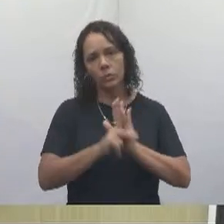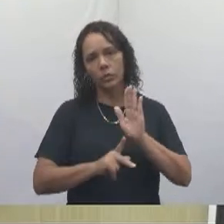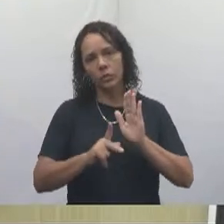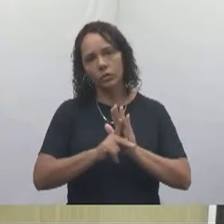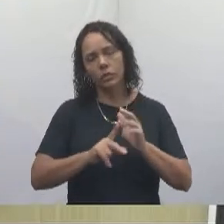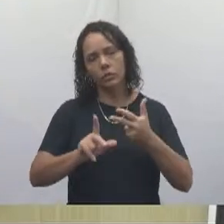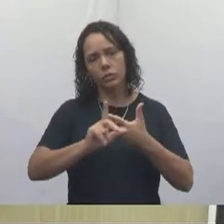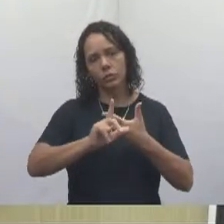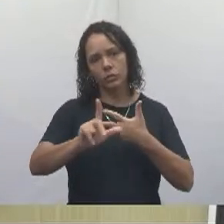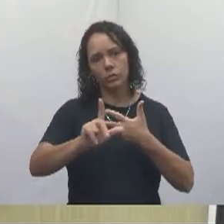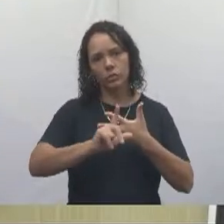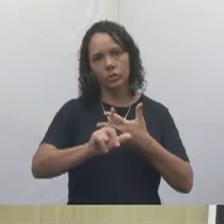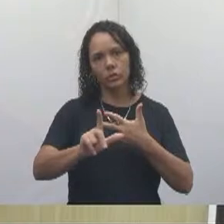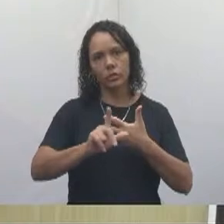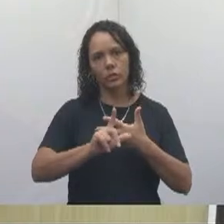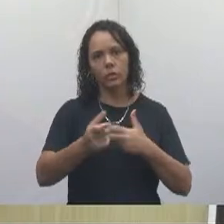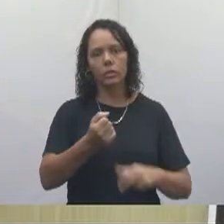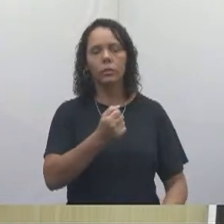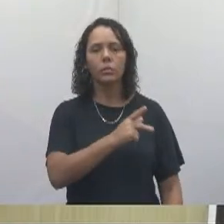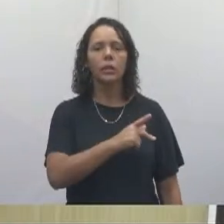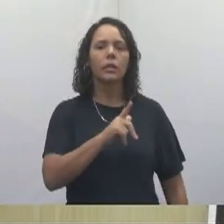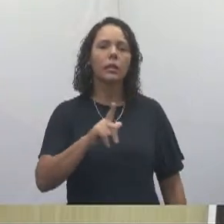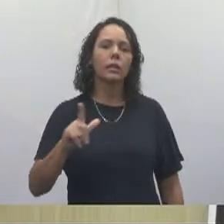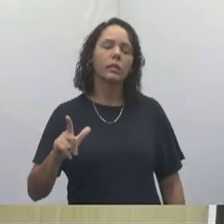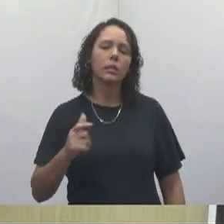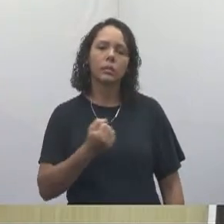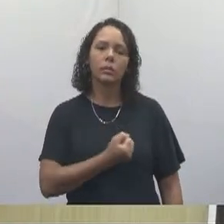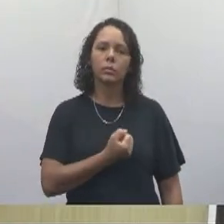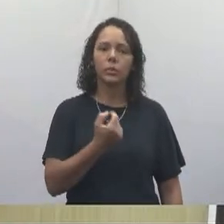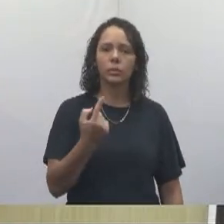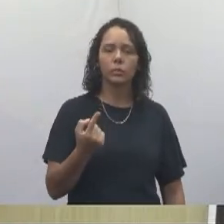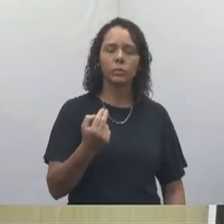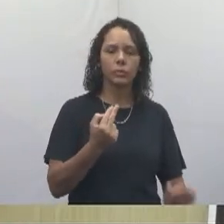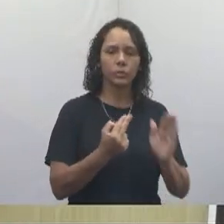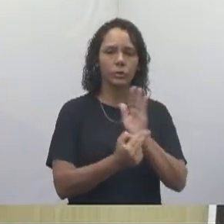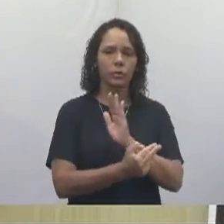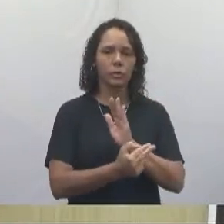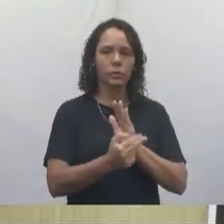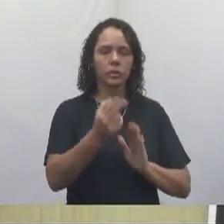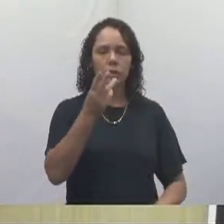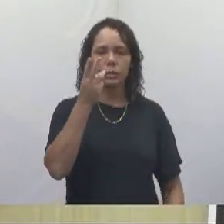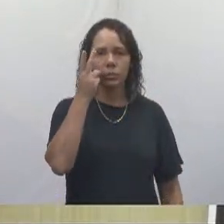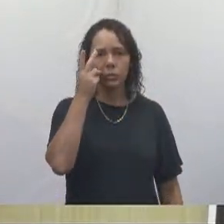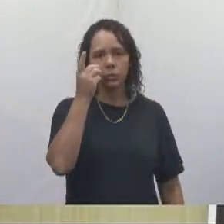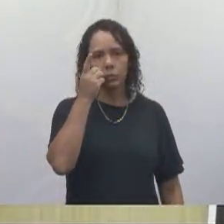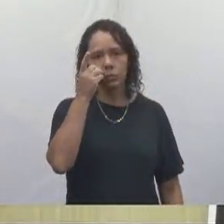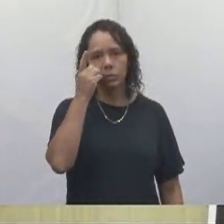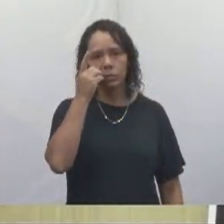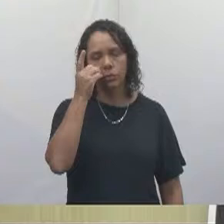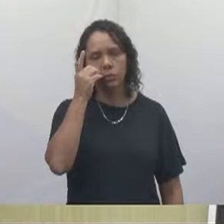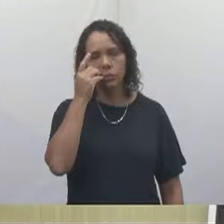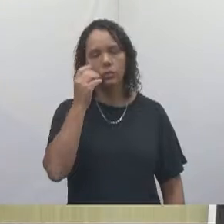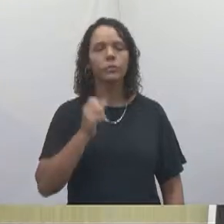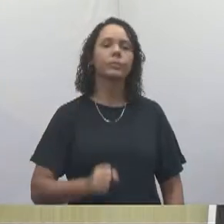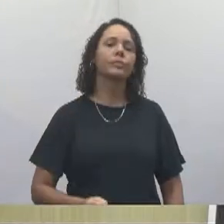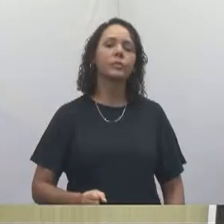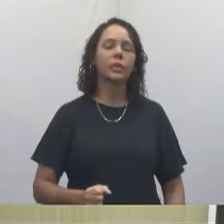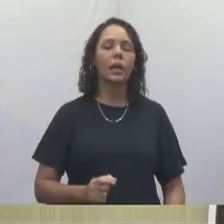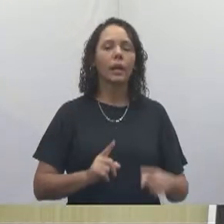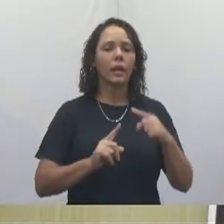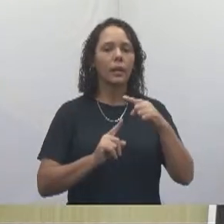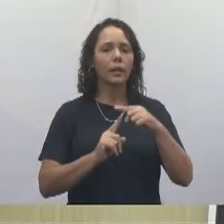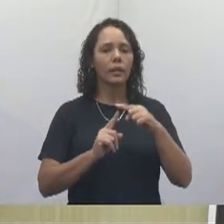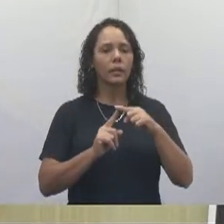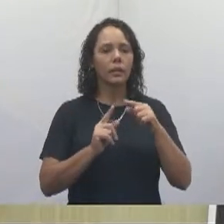Lei do Legislativo, PLL, número 1/2024, de autoria do vereador Dude, que declara de utilidade pública a